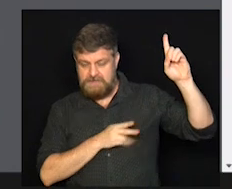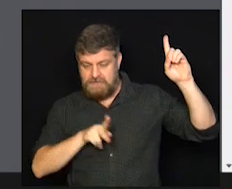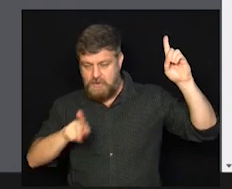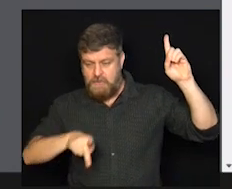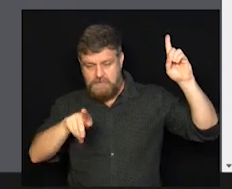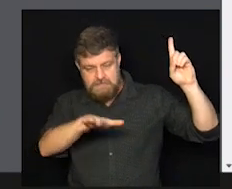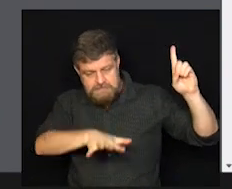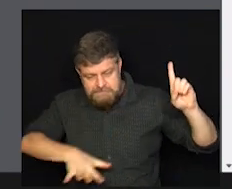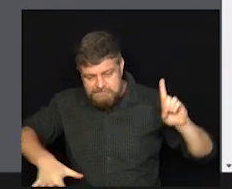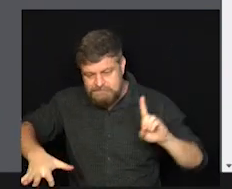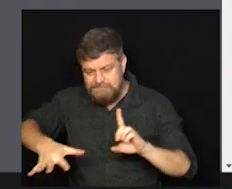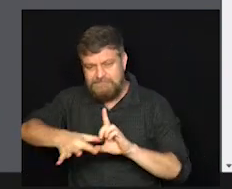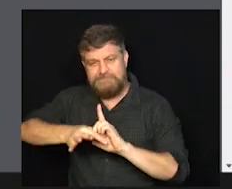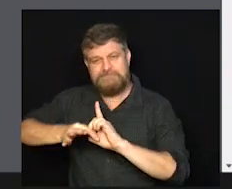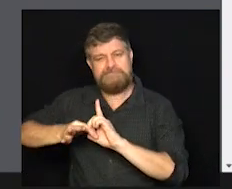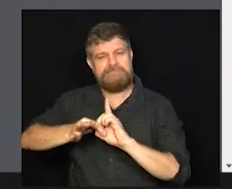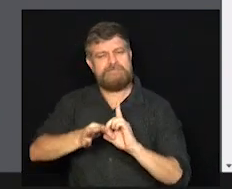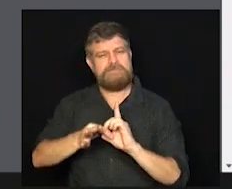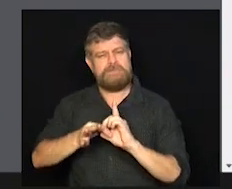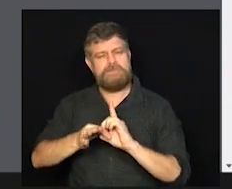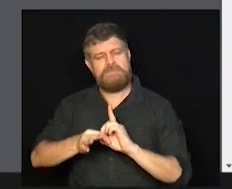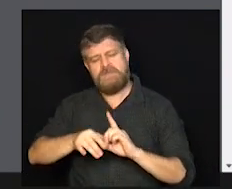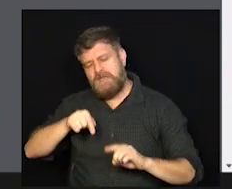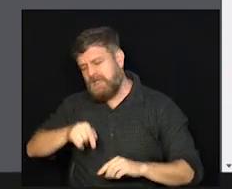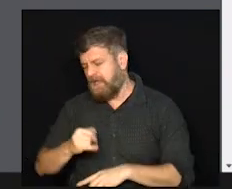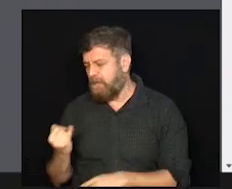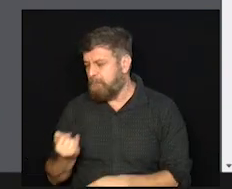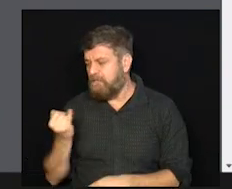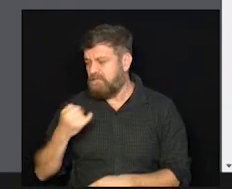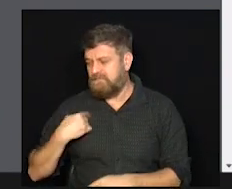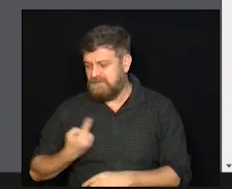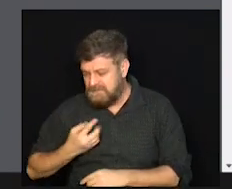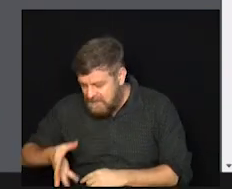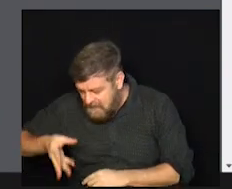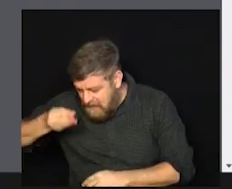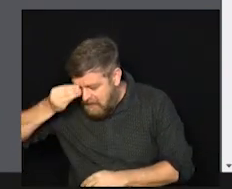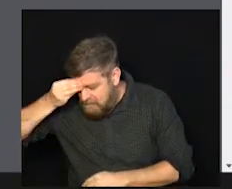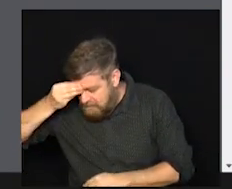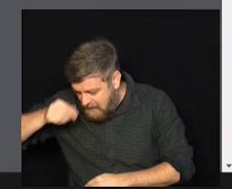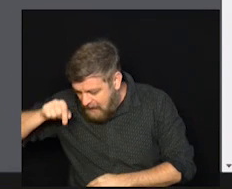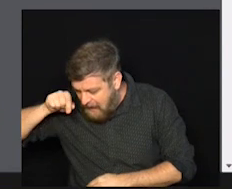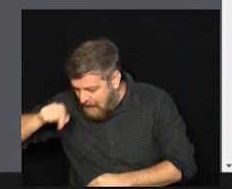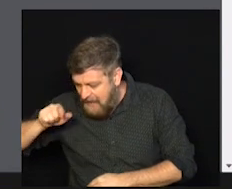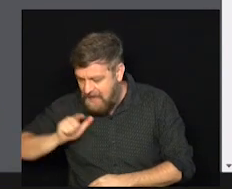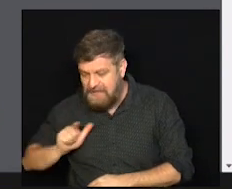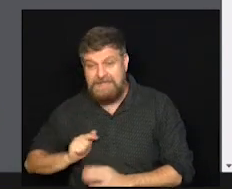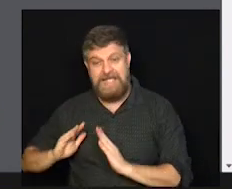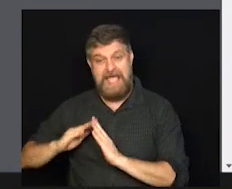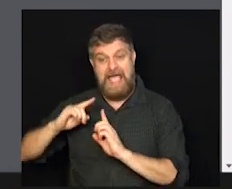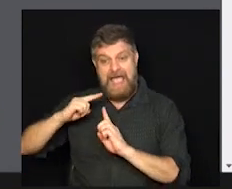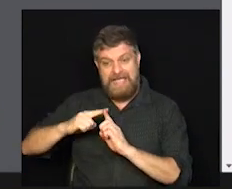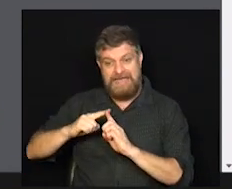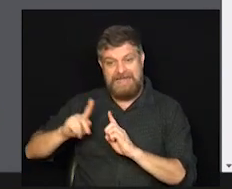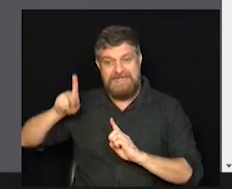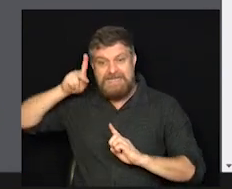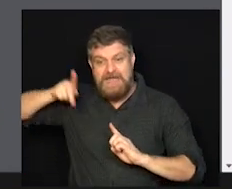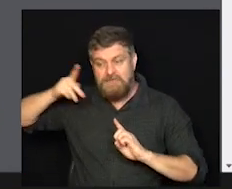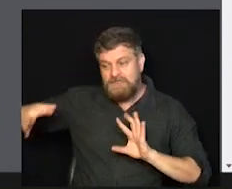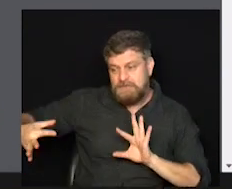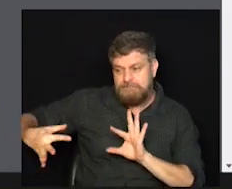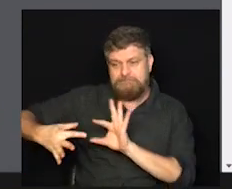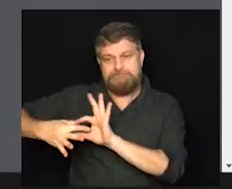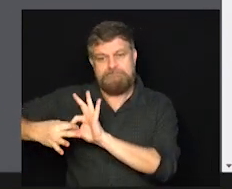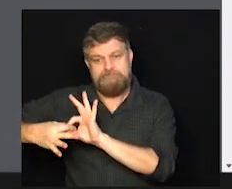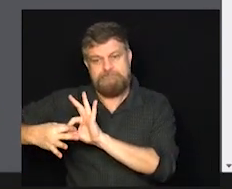E isso é importantíssimo para compreender a identidade e a inserção da Igreja na política.